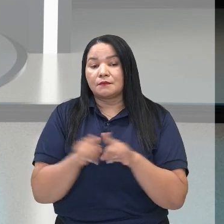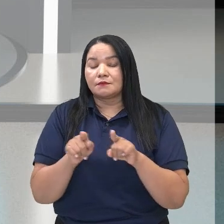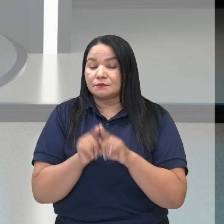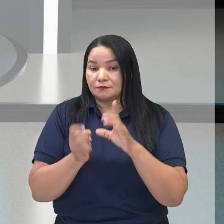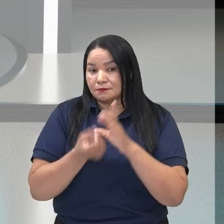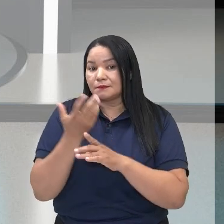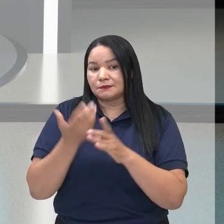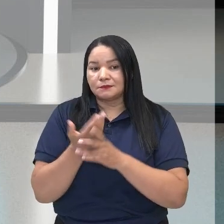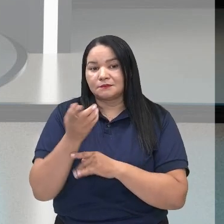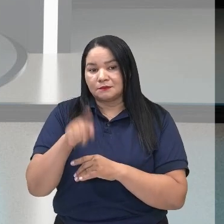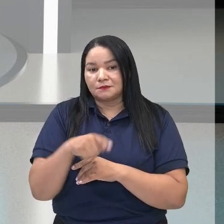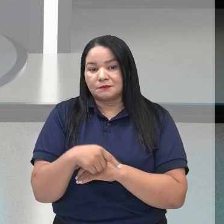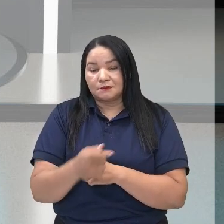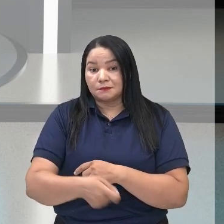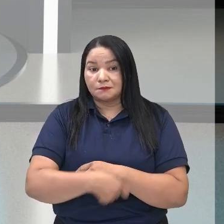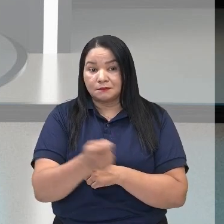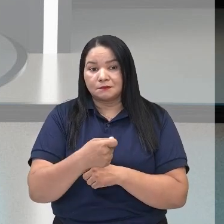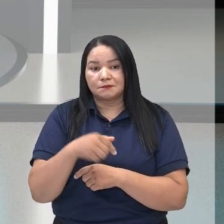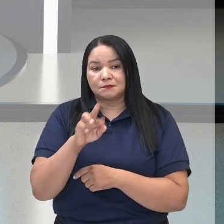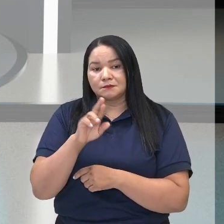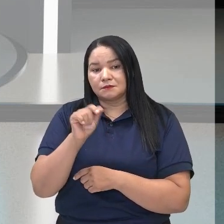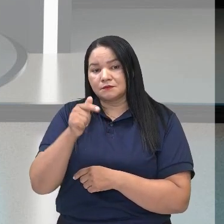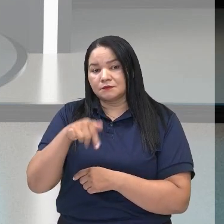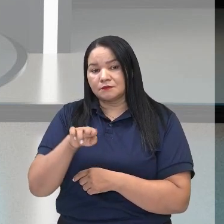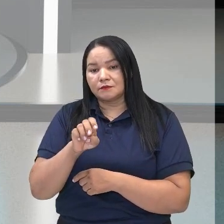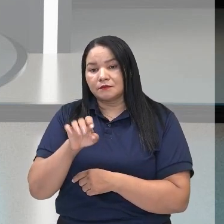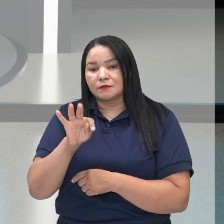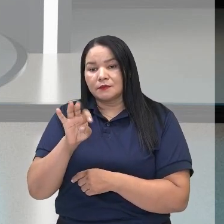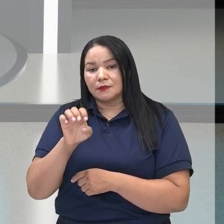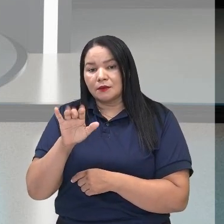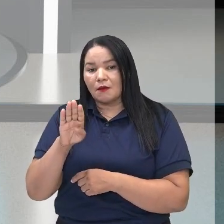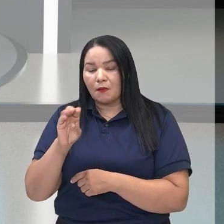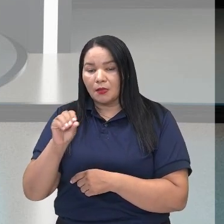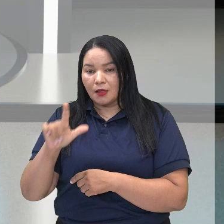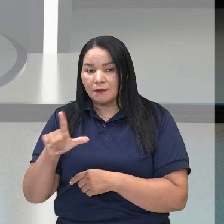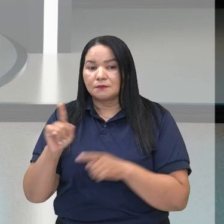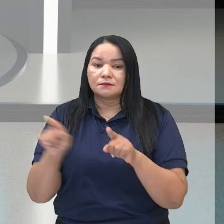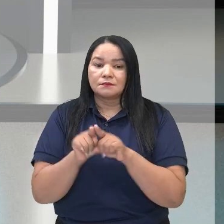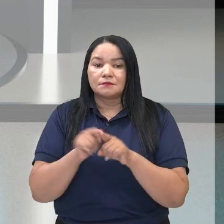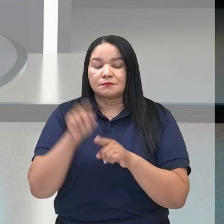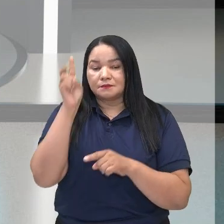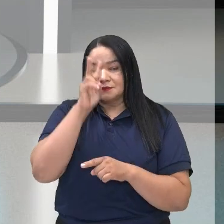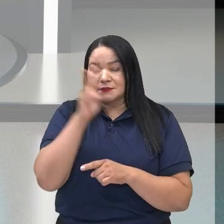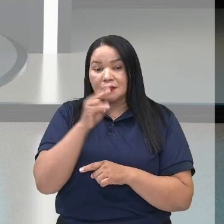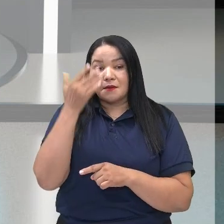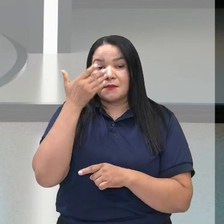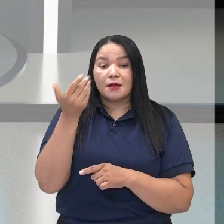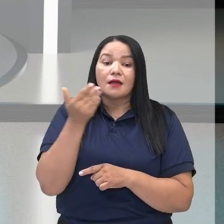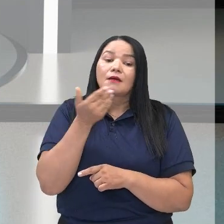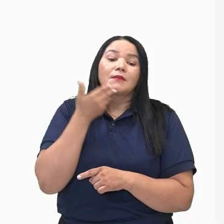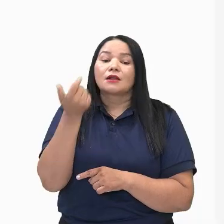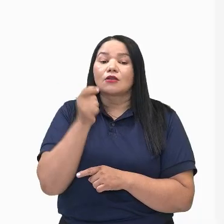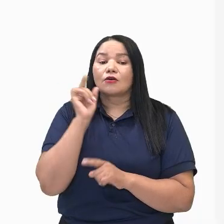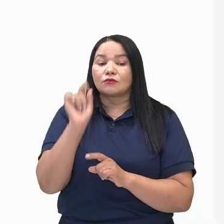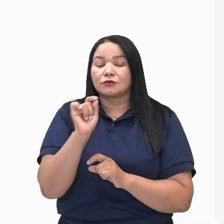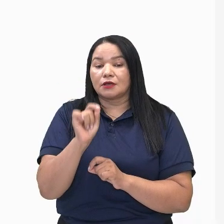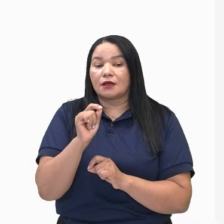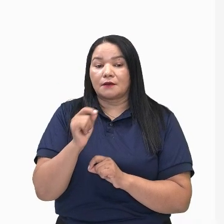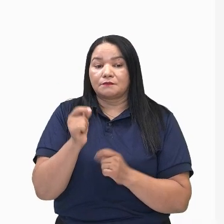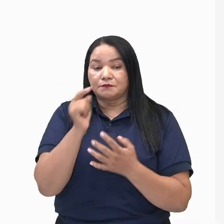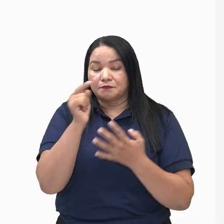o racquetball. Para a gente entender um pouco melhor, numa linha histórica, o desenvolvimento desse esporte, eu trouxe para vocês, olha